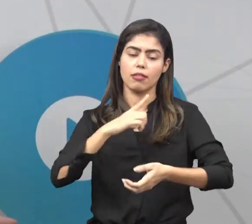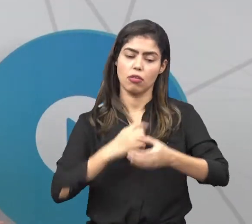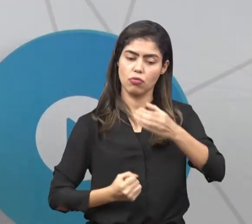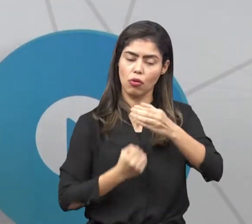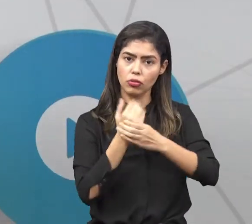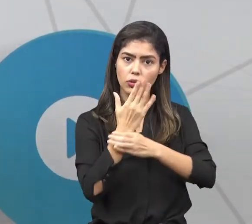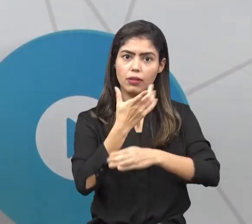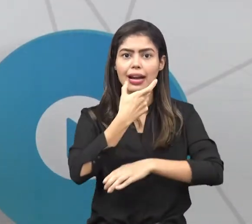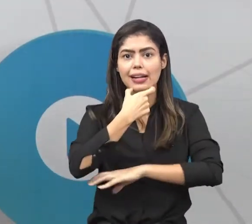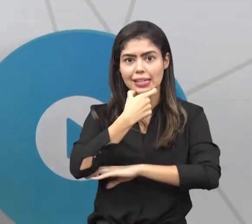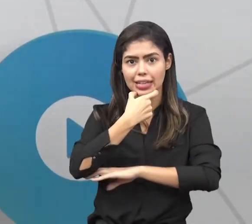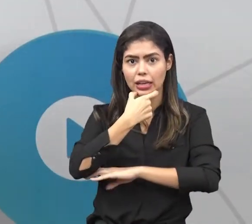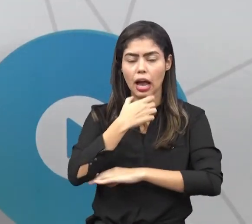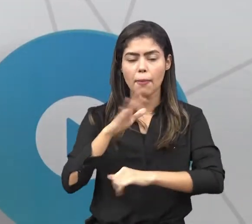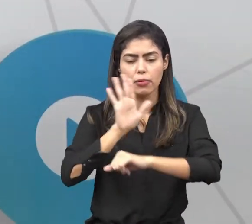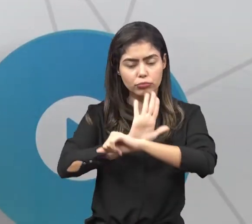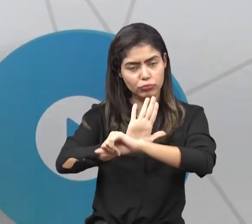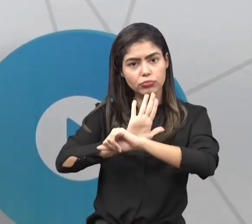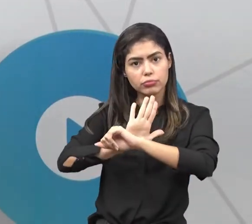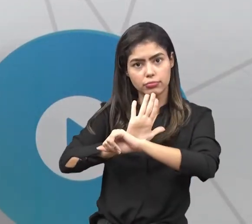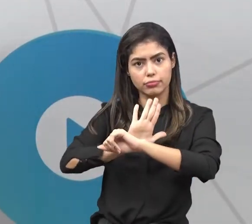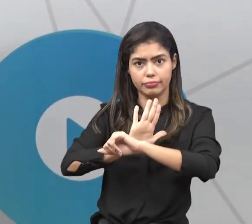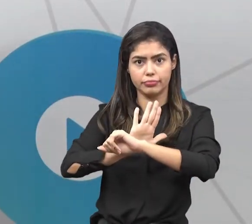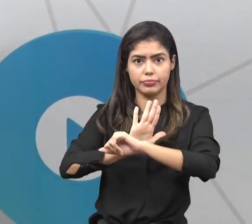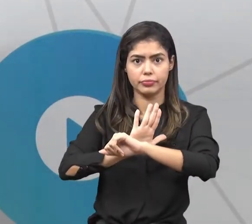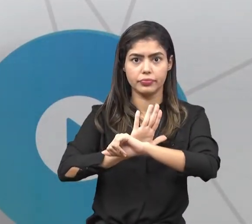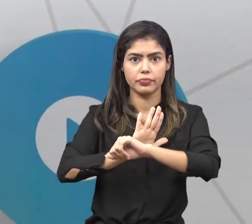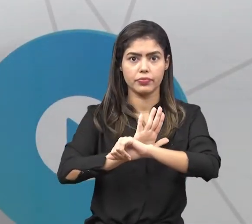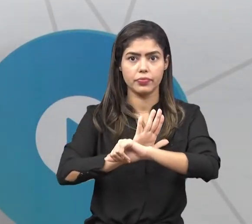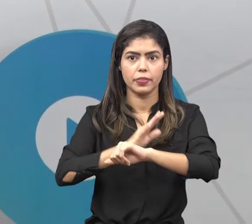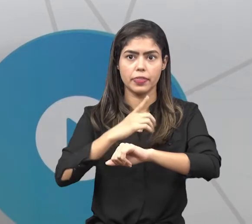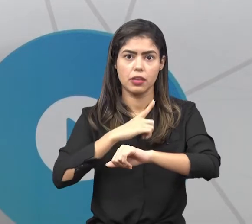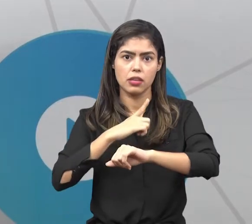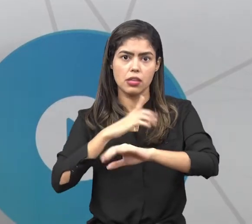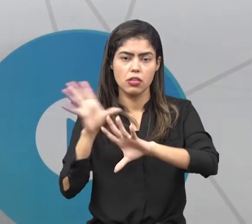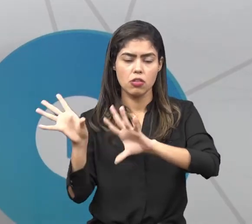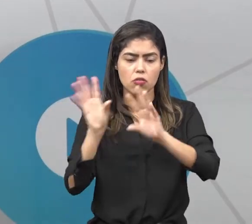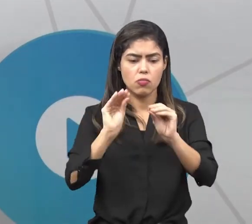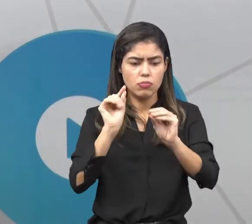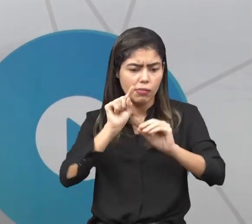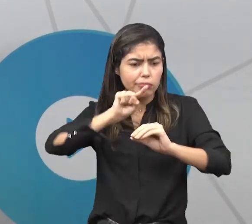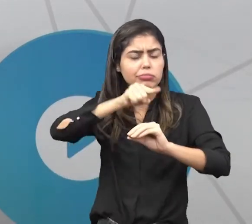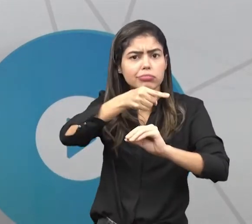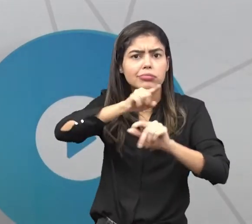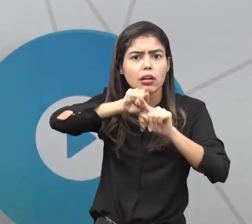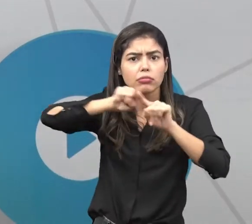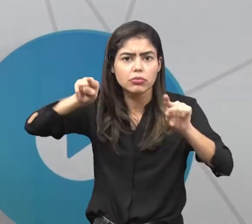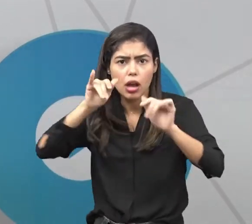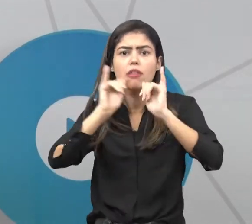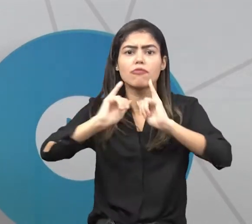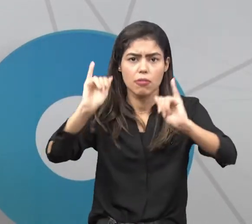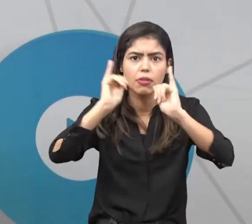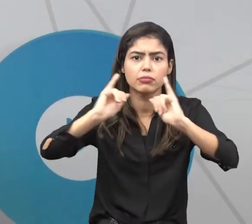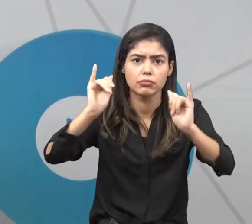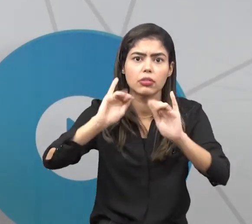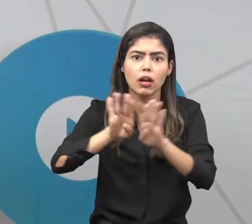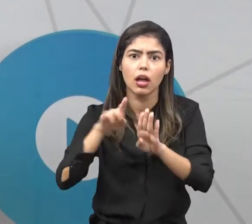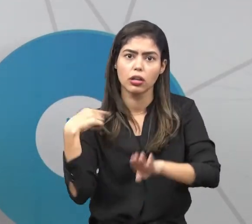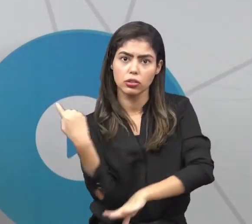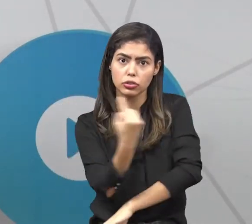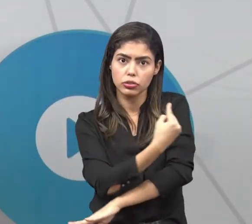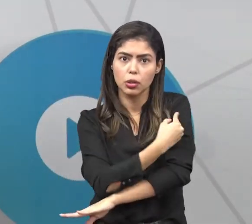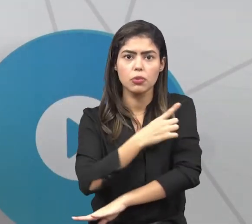língua inglesa para nos ajudar a dar uma especificidade a uma informação que nós